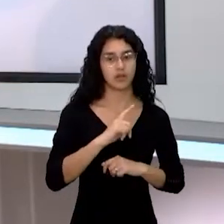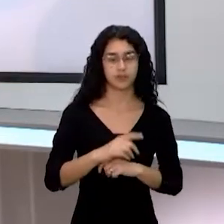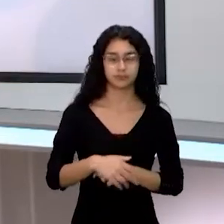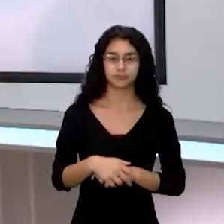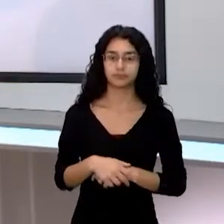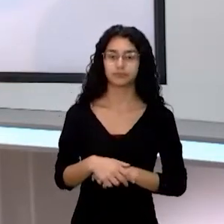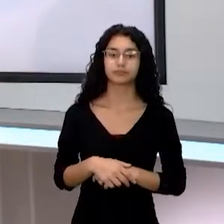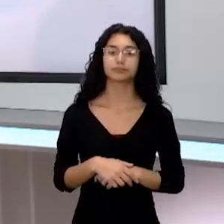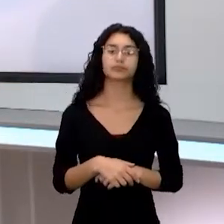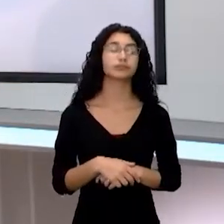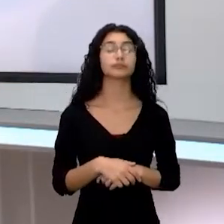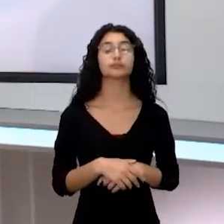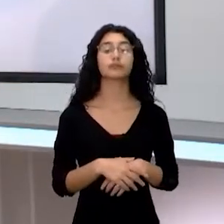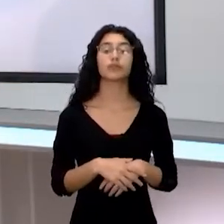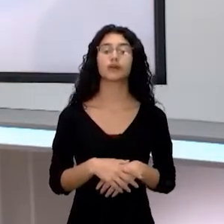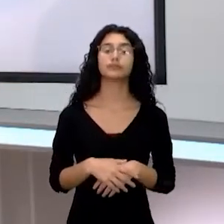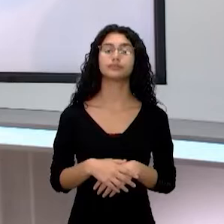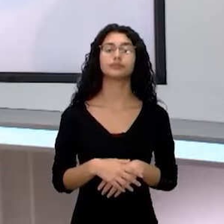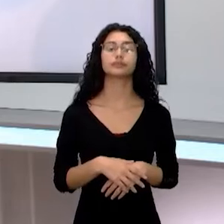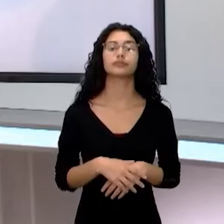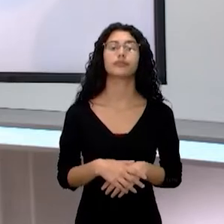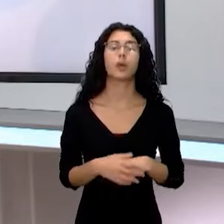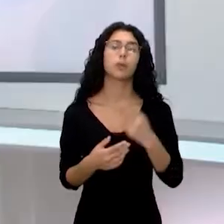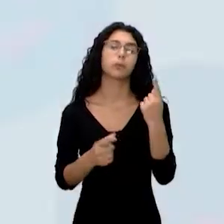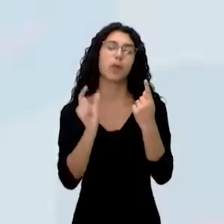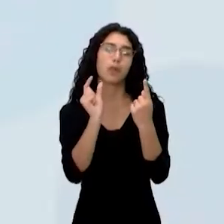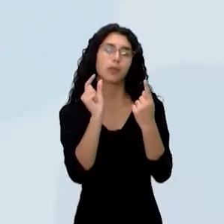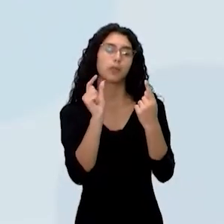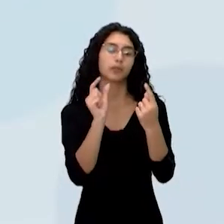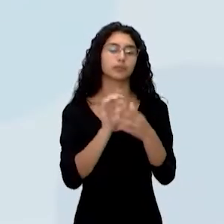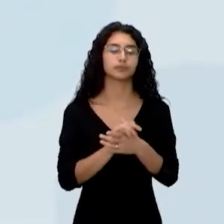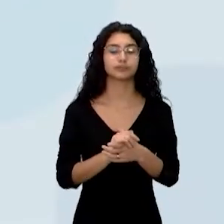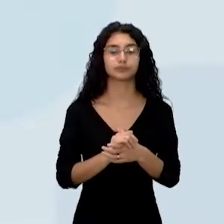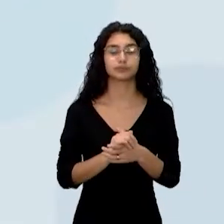Beleza? E vamos falar um pouquinho de cada um, né? Júpiter.